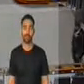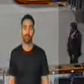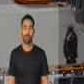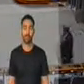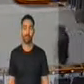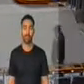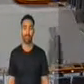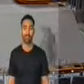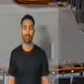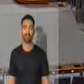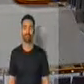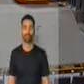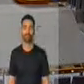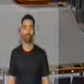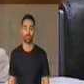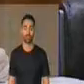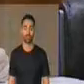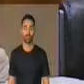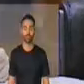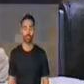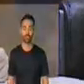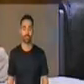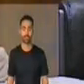Agradeço as palavras do senhor